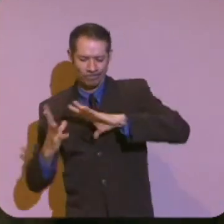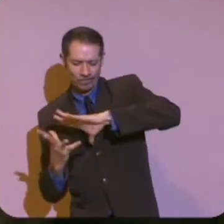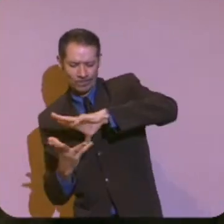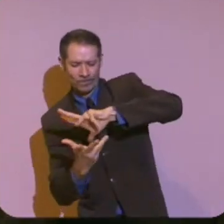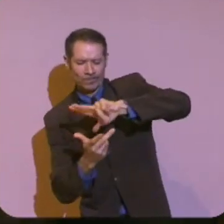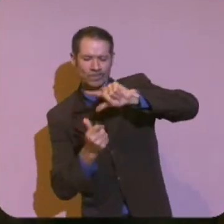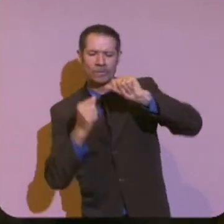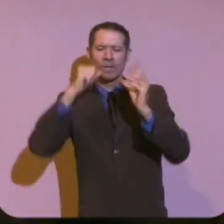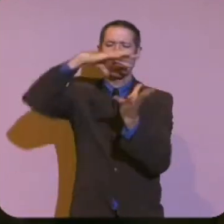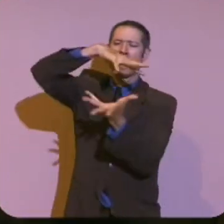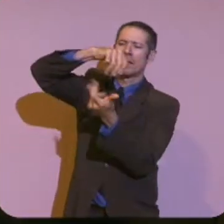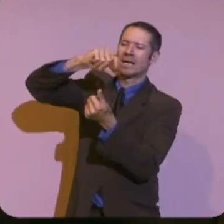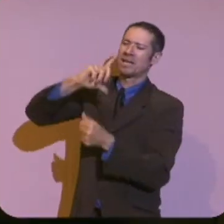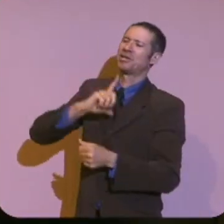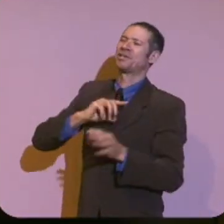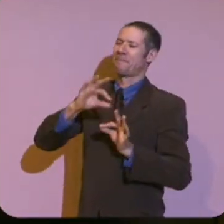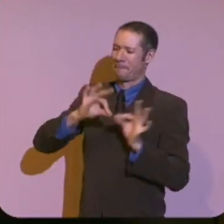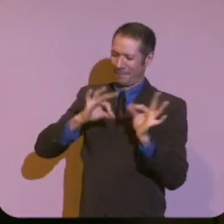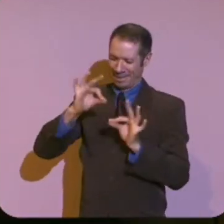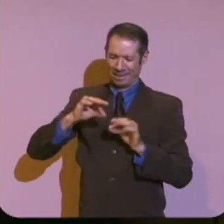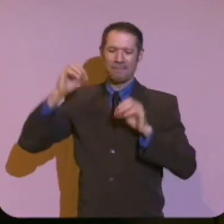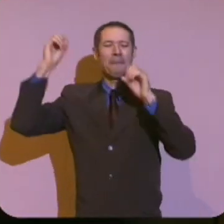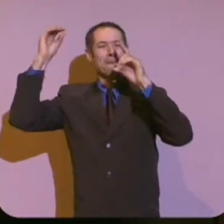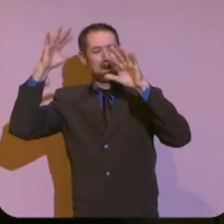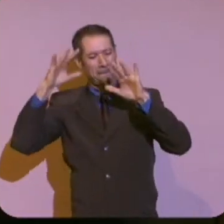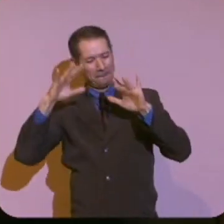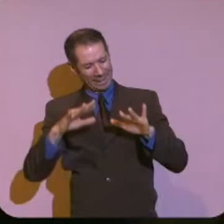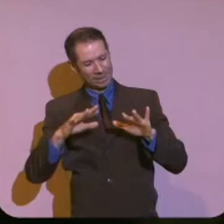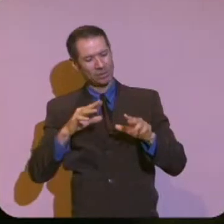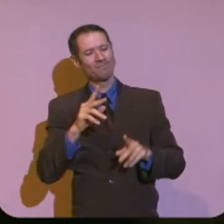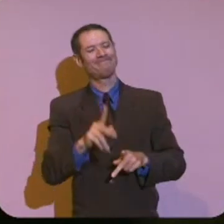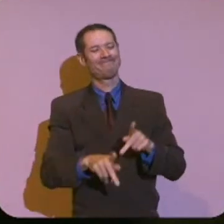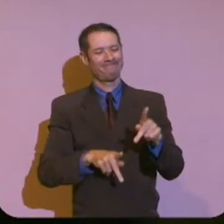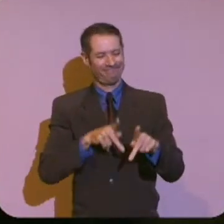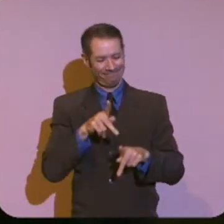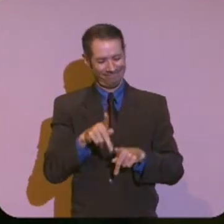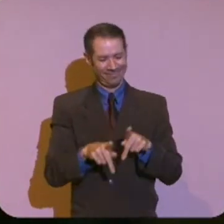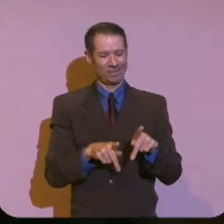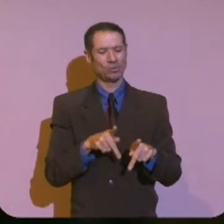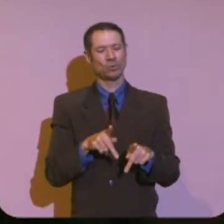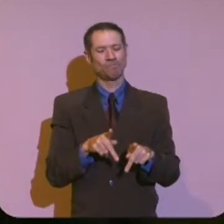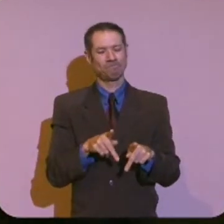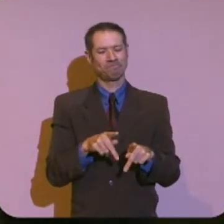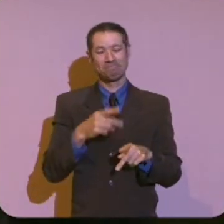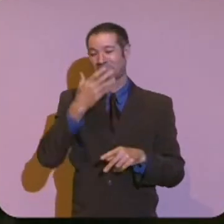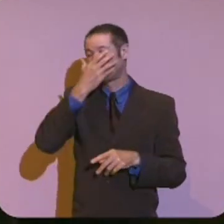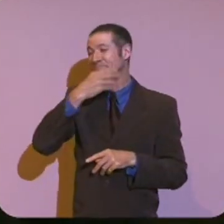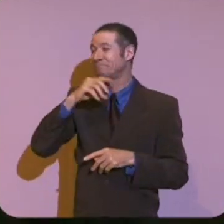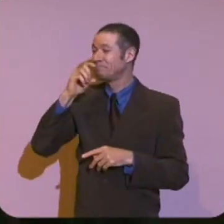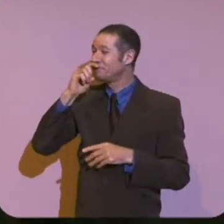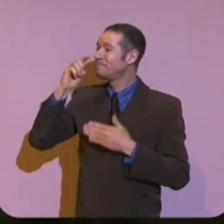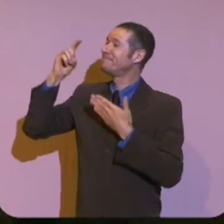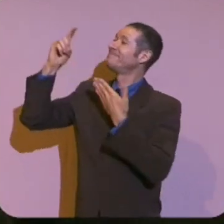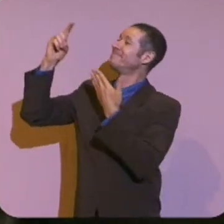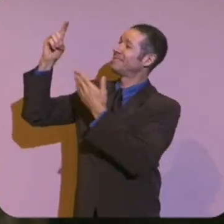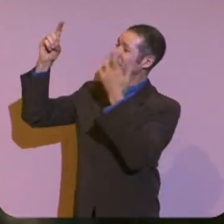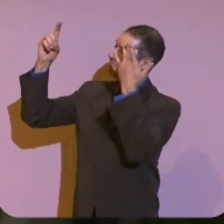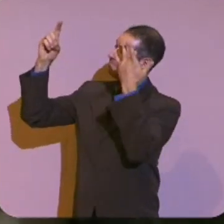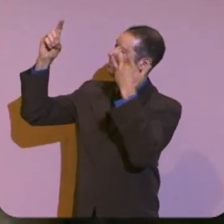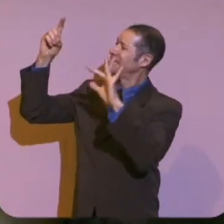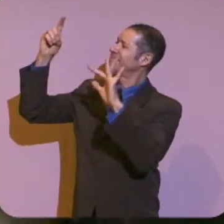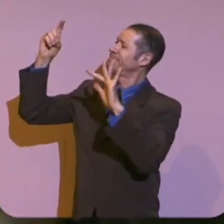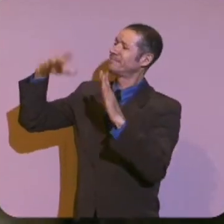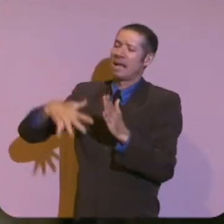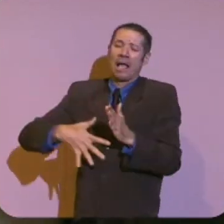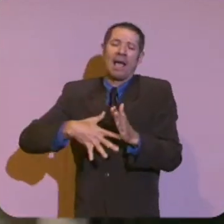tinha um plano de bênção a favor dessas pessoas. Ó Pai, eu não sei quais